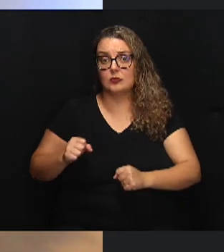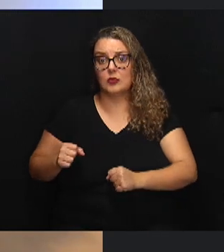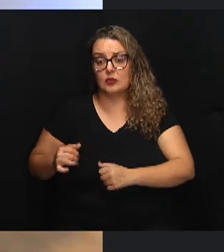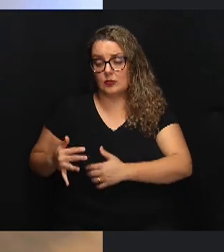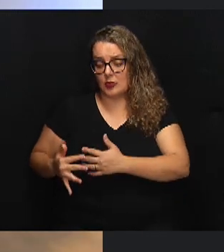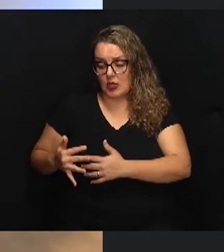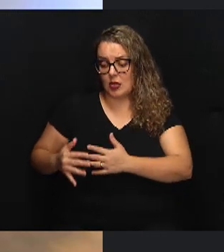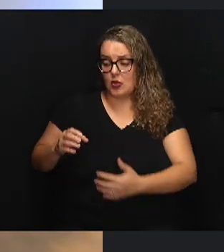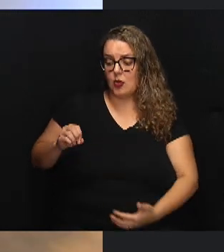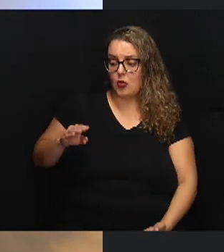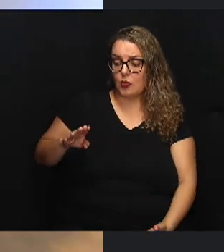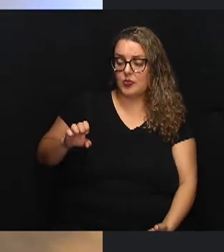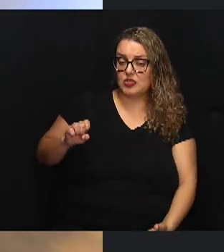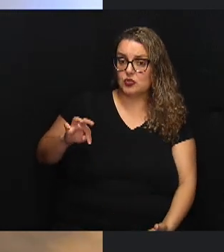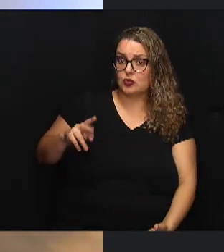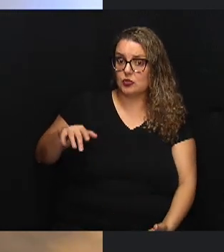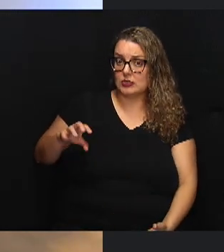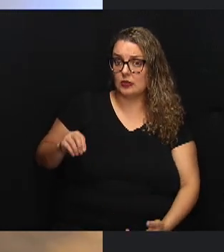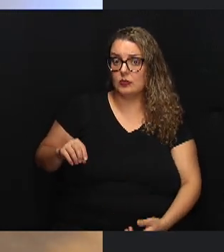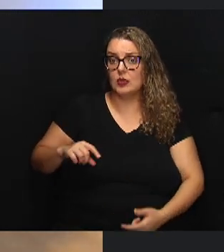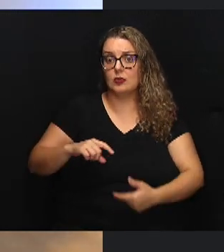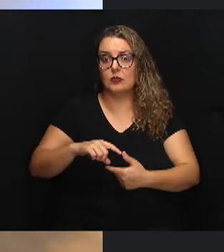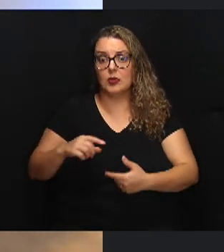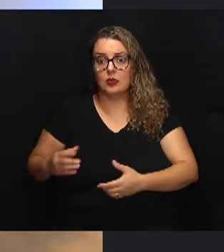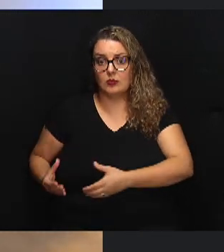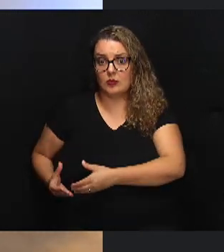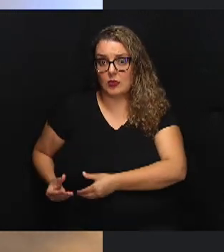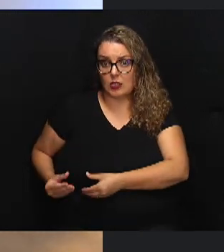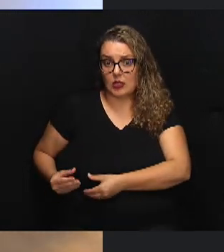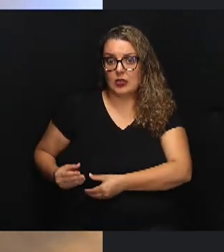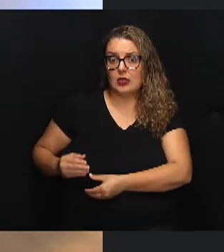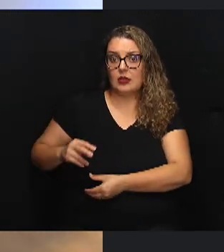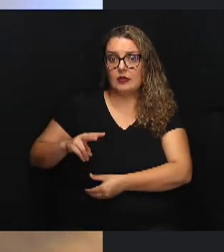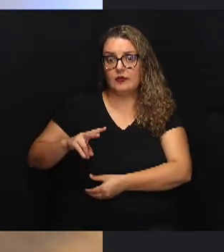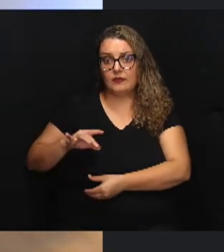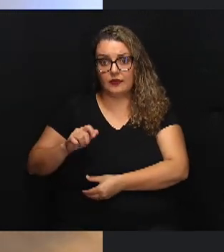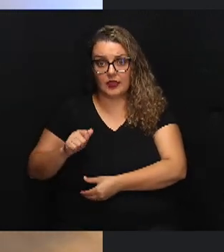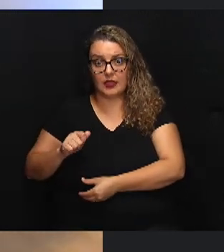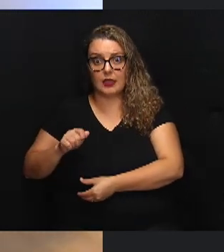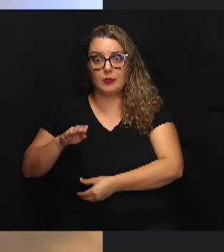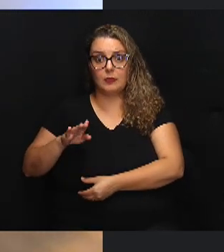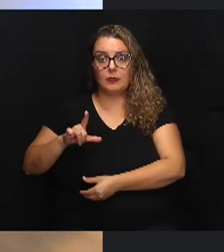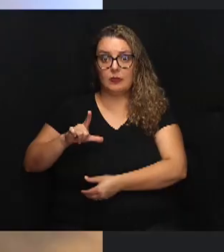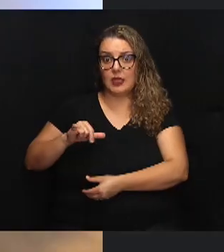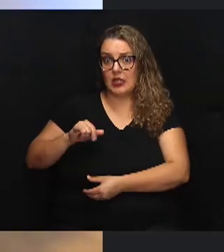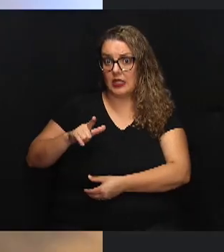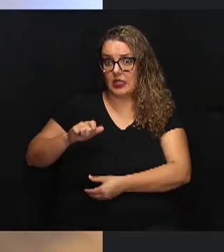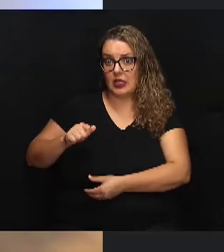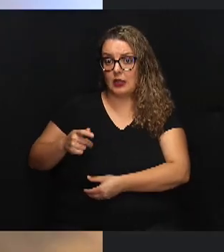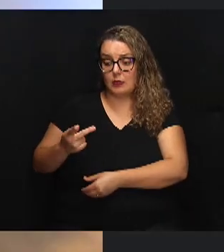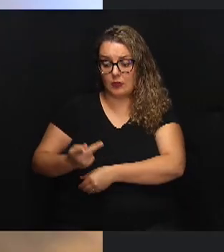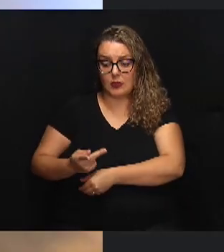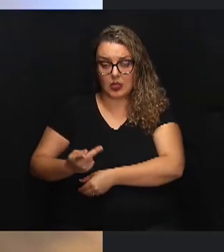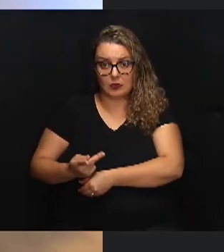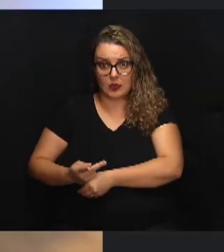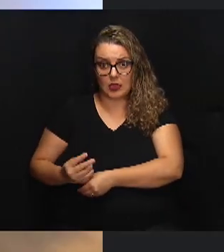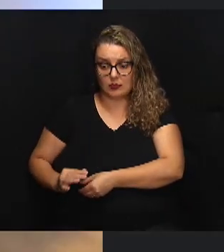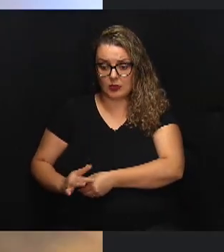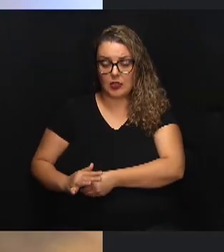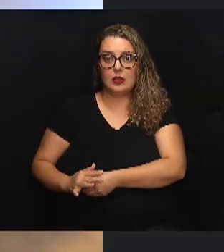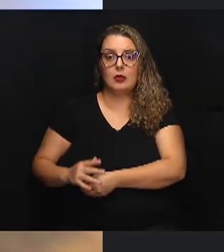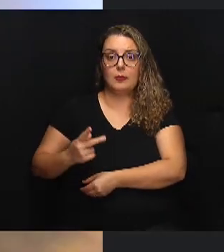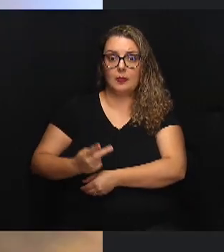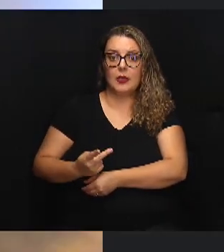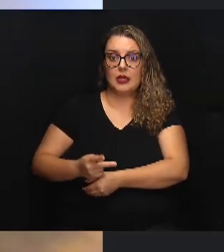às vezes tem um quadro de uma obstrução de via biliar crônica por alguma pedra, né, às vezes uma própria pedra da vesícula que